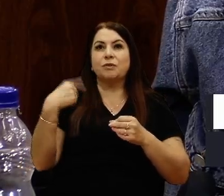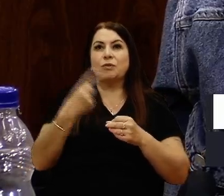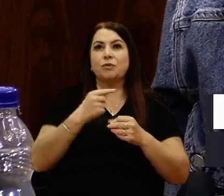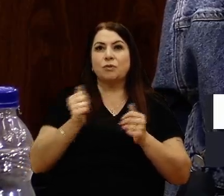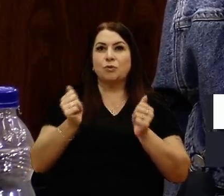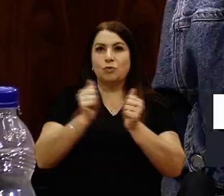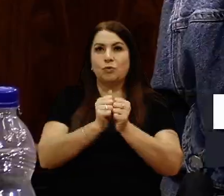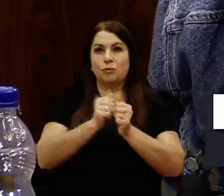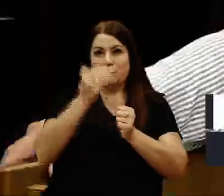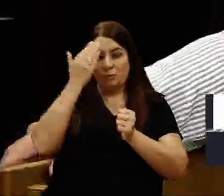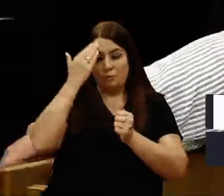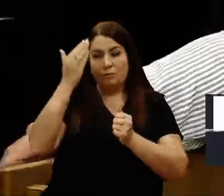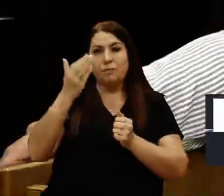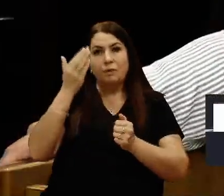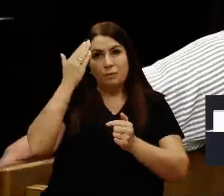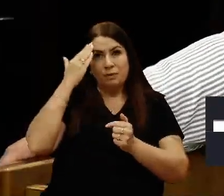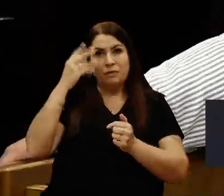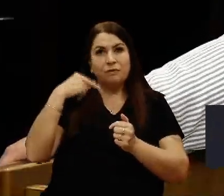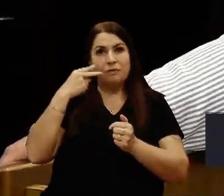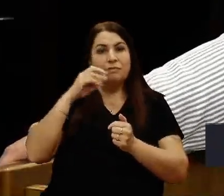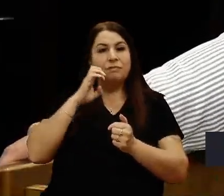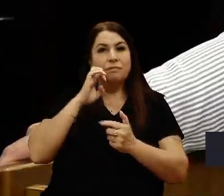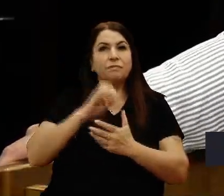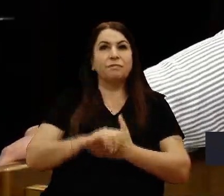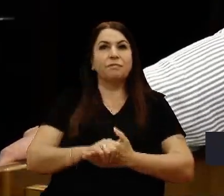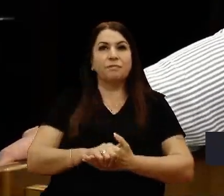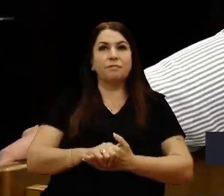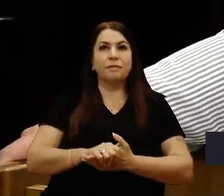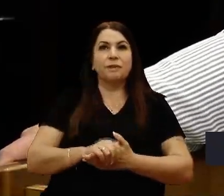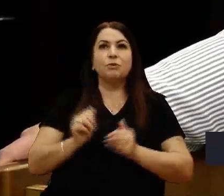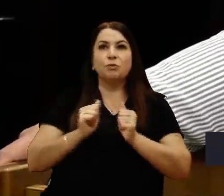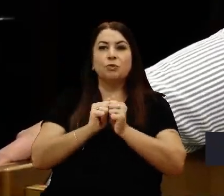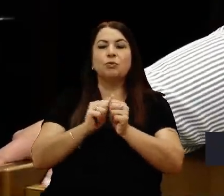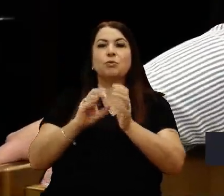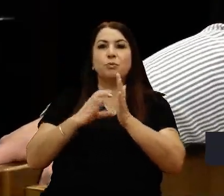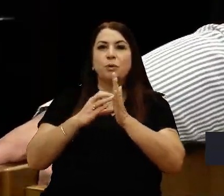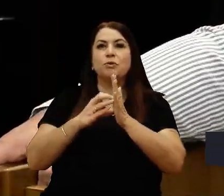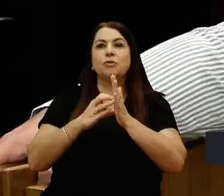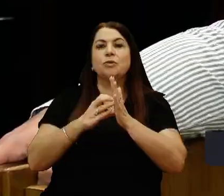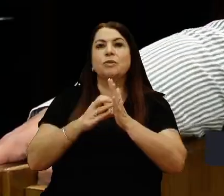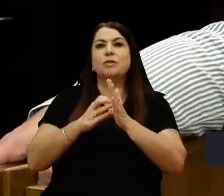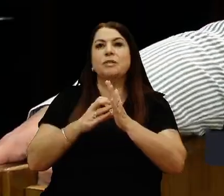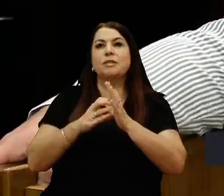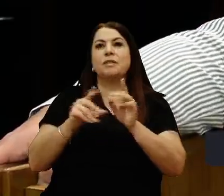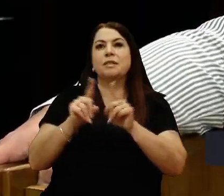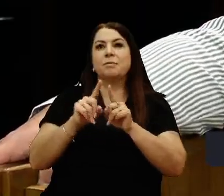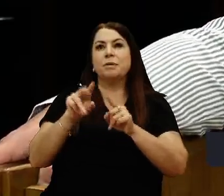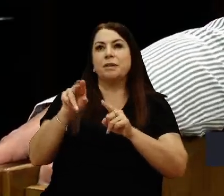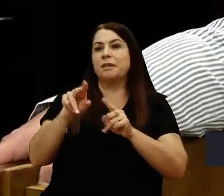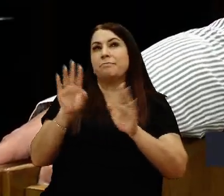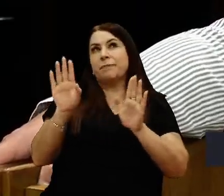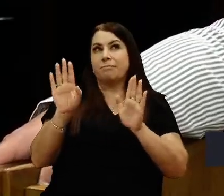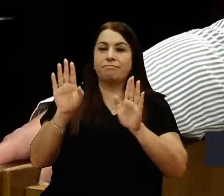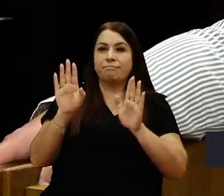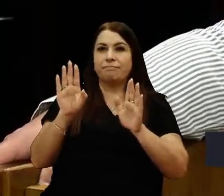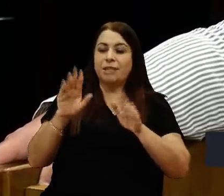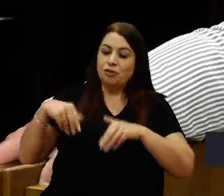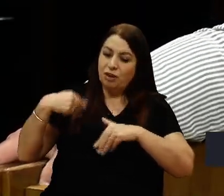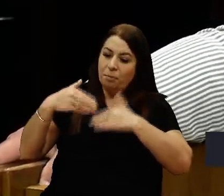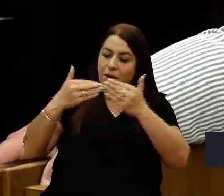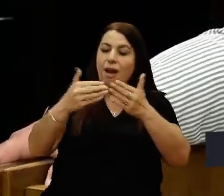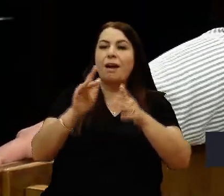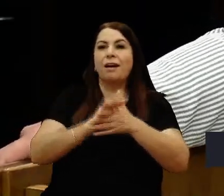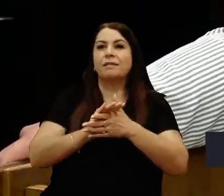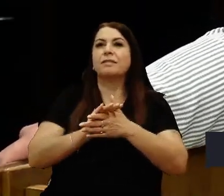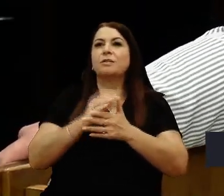lado. Obrigada. Obrigado, vereadora Estela, minha companheira de partido, colega de bancada, irmã de caminhada.